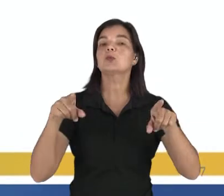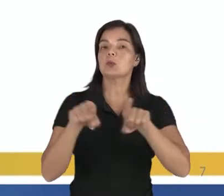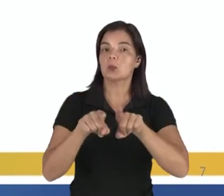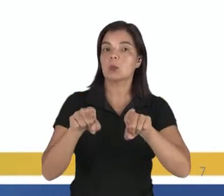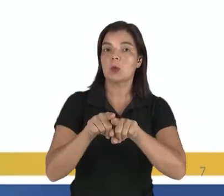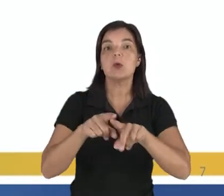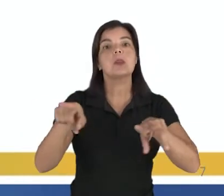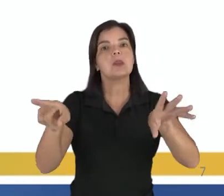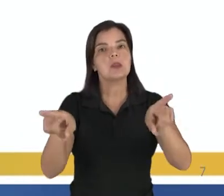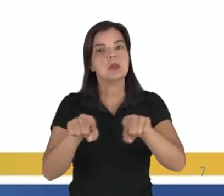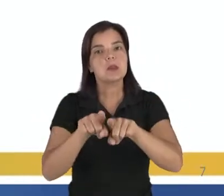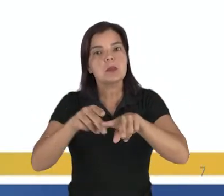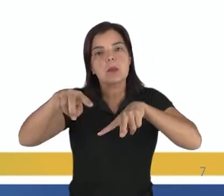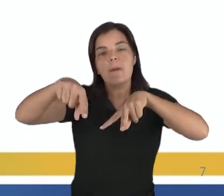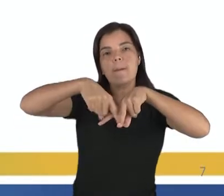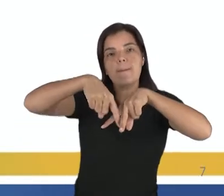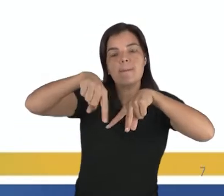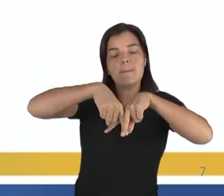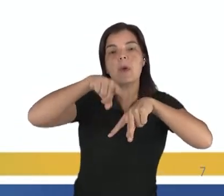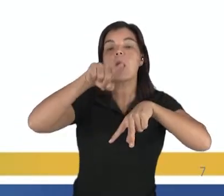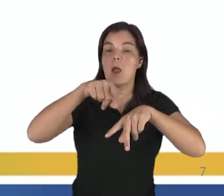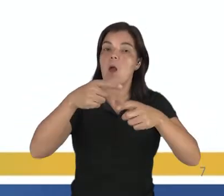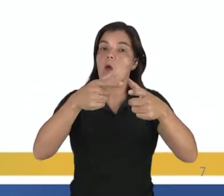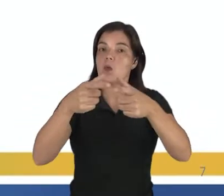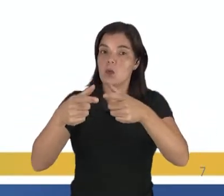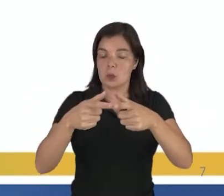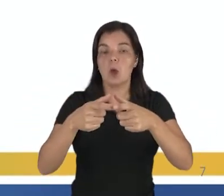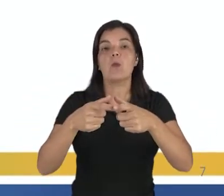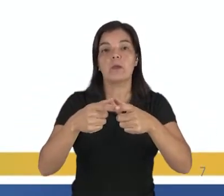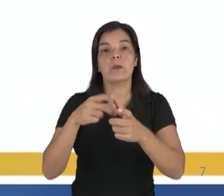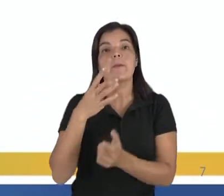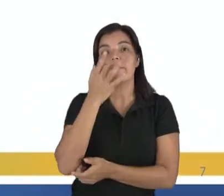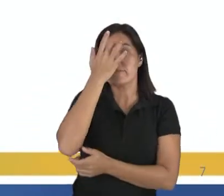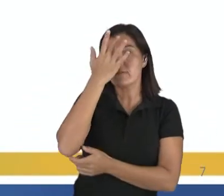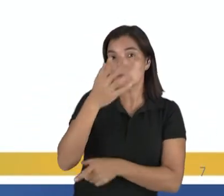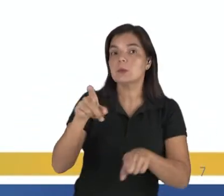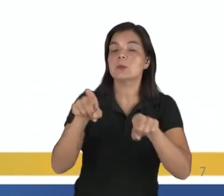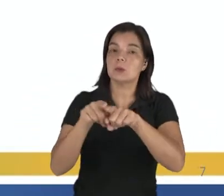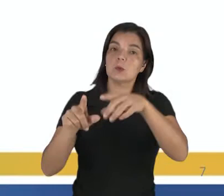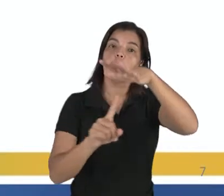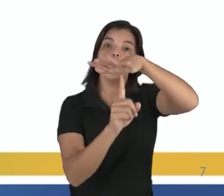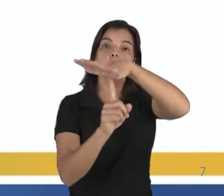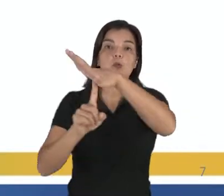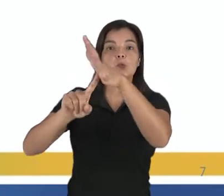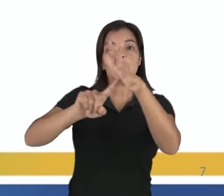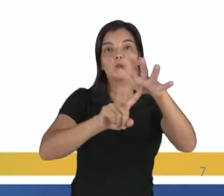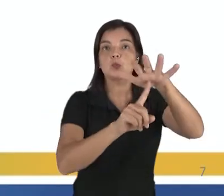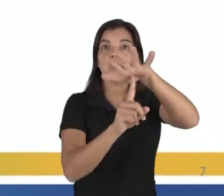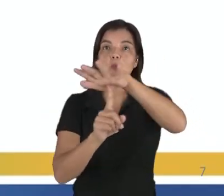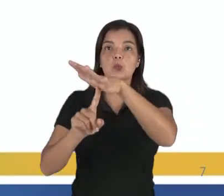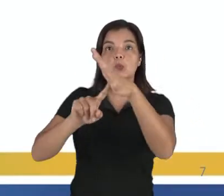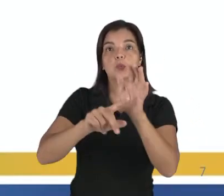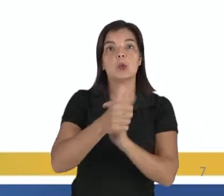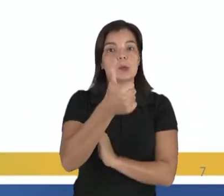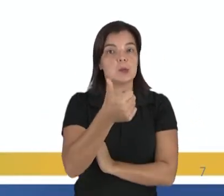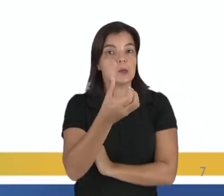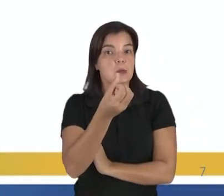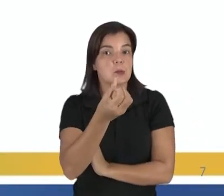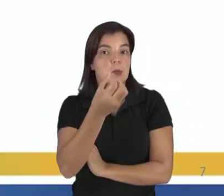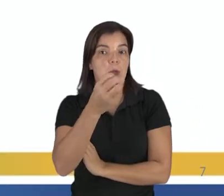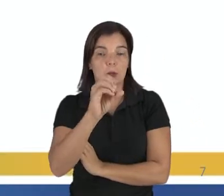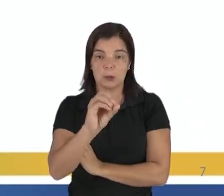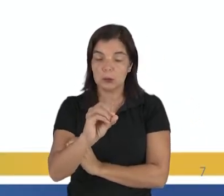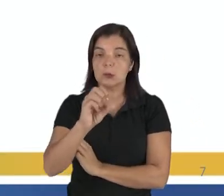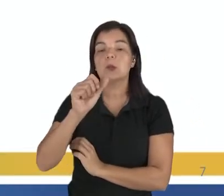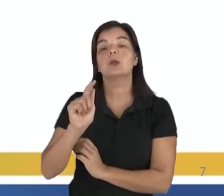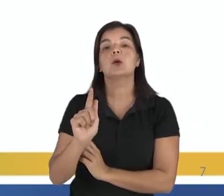as pernas, né? Essa grande área permite o deslocamento vertical em até 160 km por hora, com uma razão